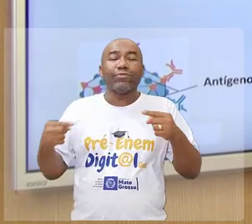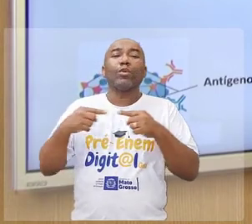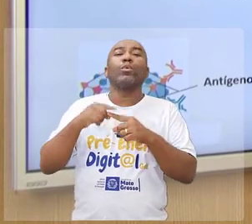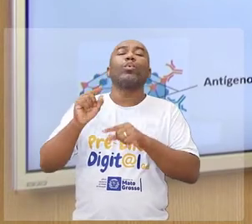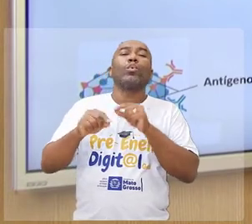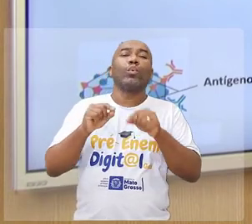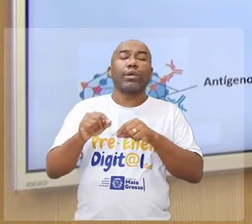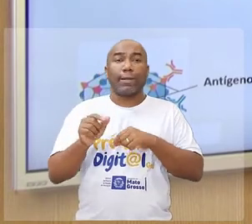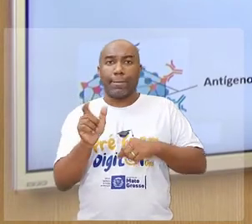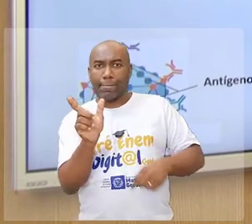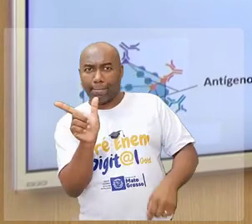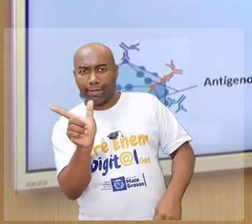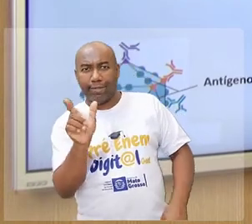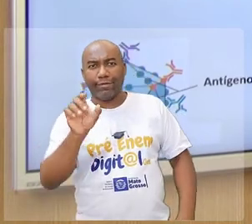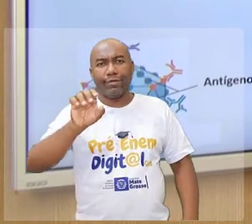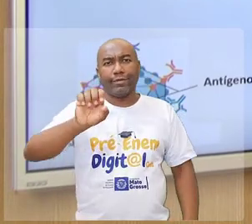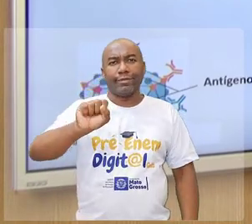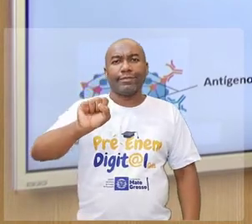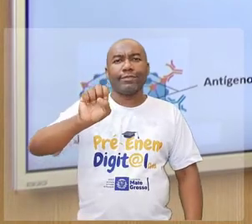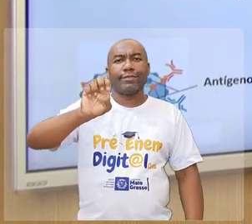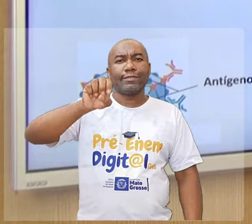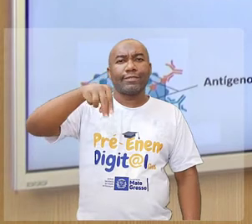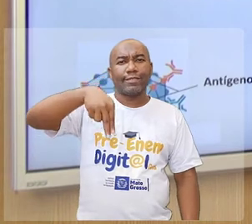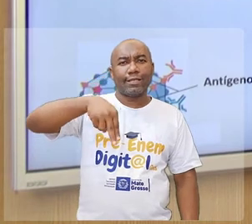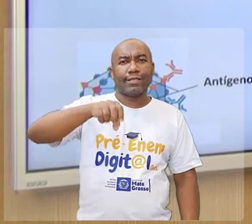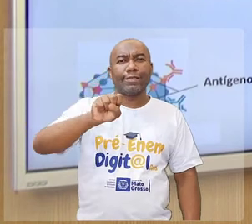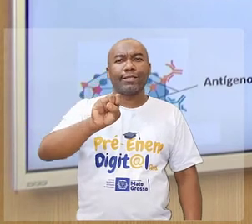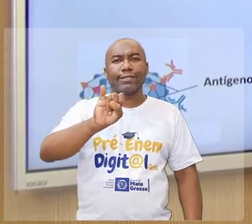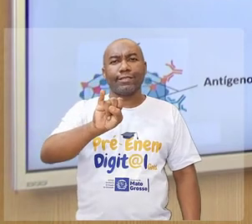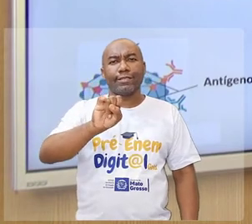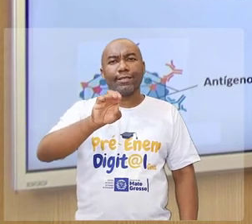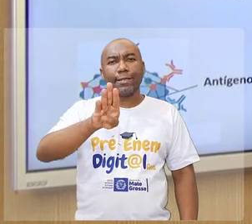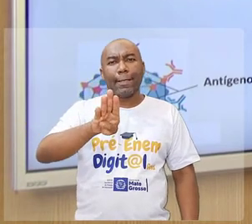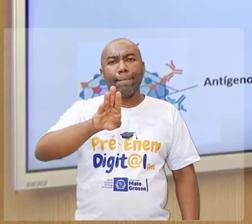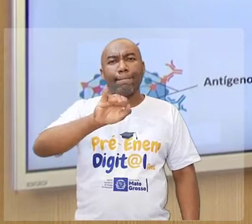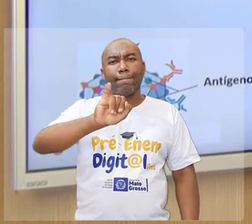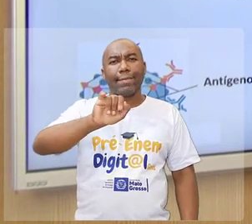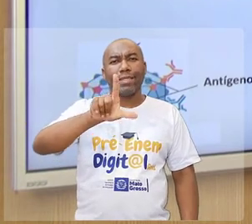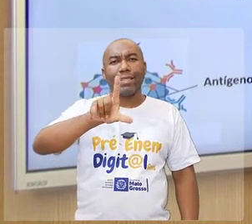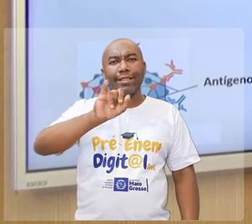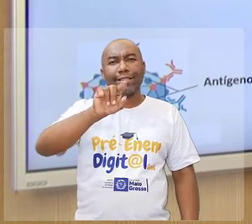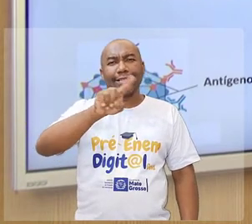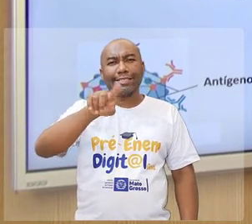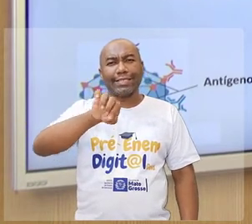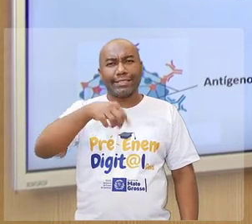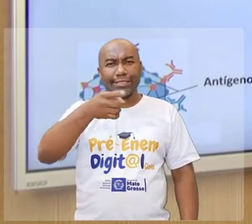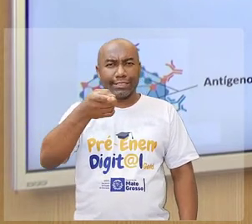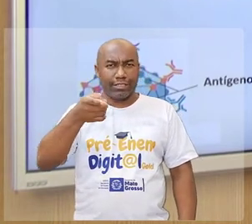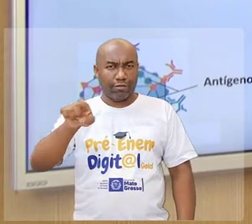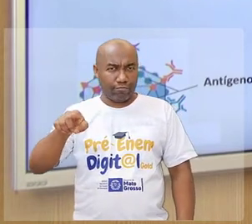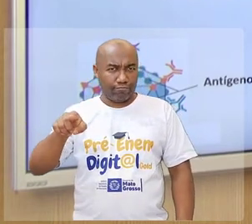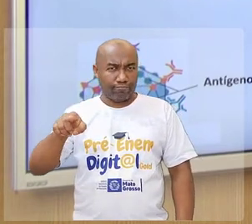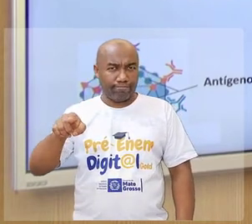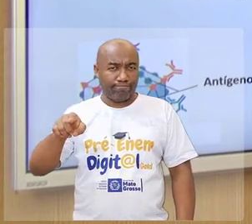sensibilização. Por quê? O objetivo de todo o processo de imunização é